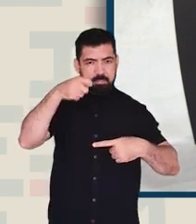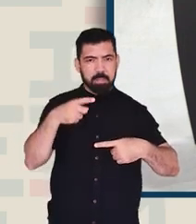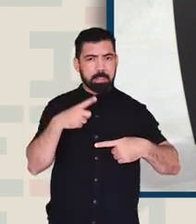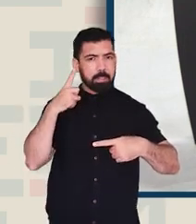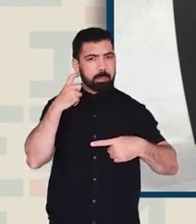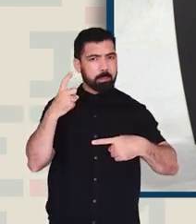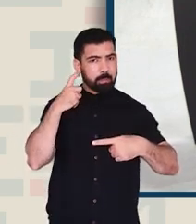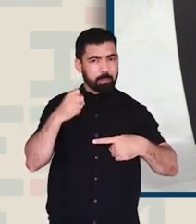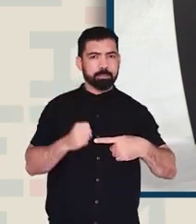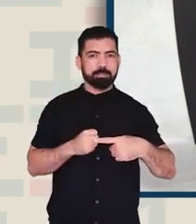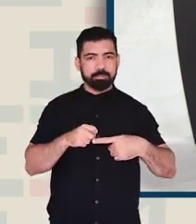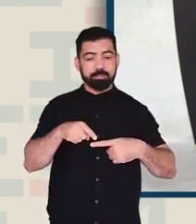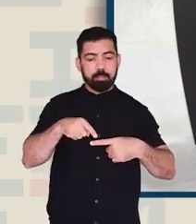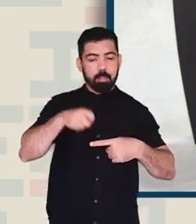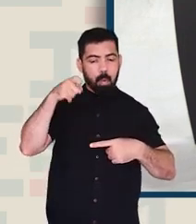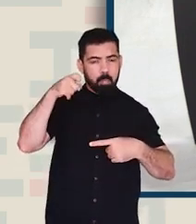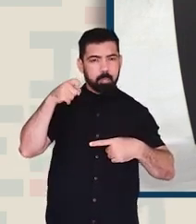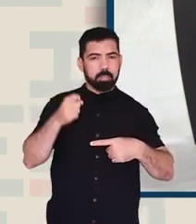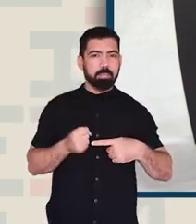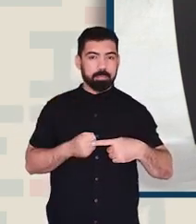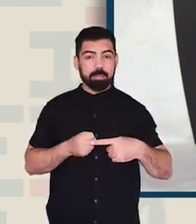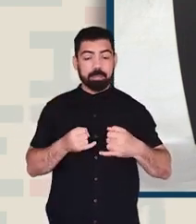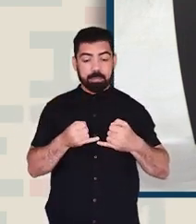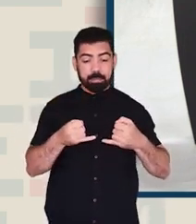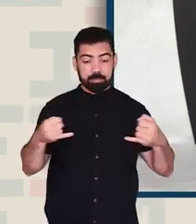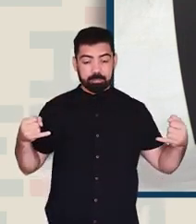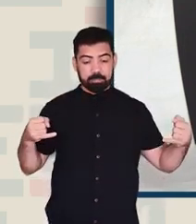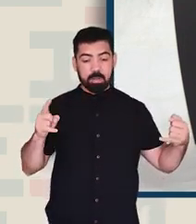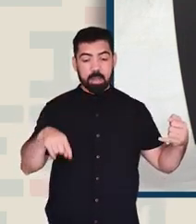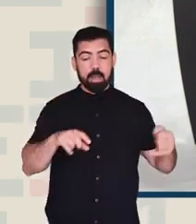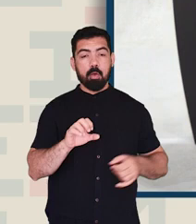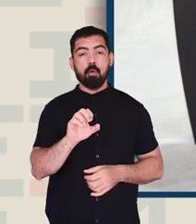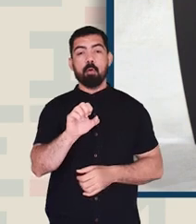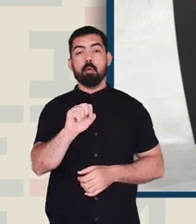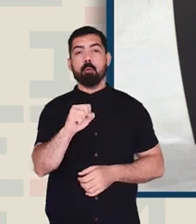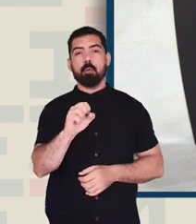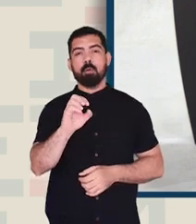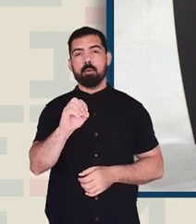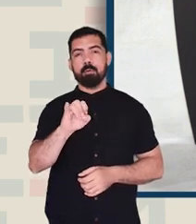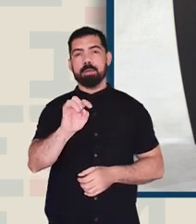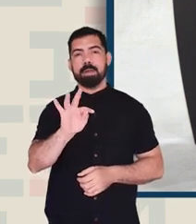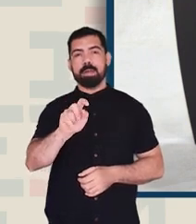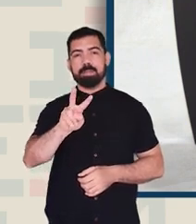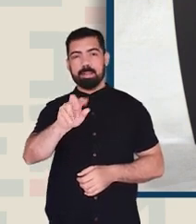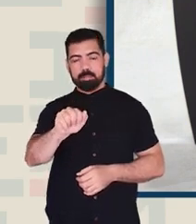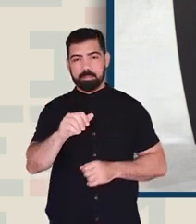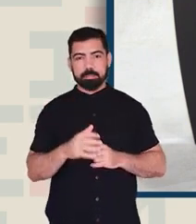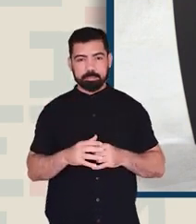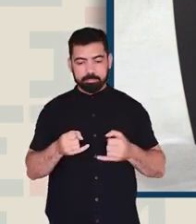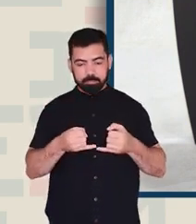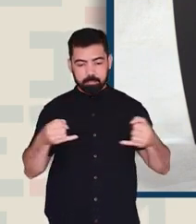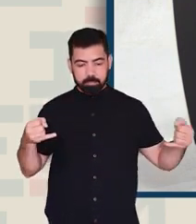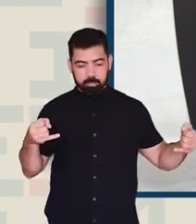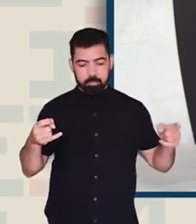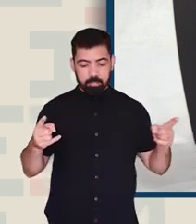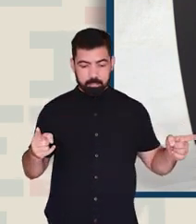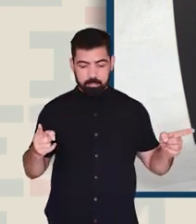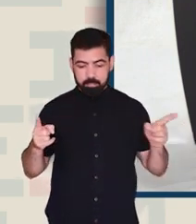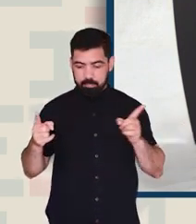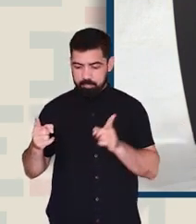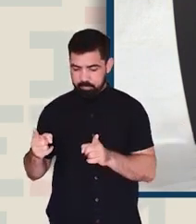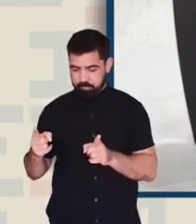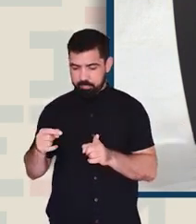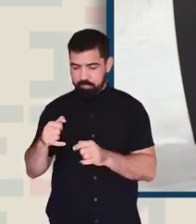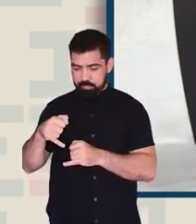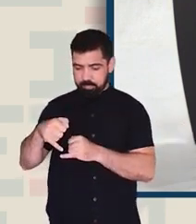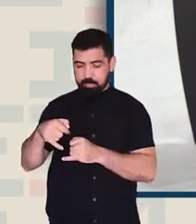um som que a gente pode chamar hoje de uma oitava acima. Depois ele tem a outra metade da corda,